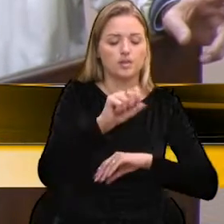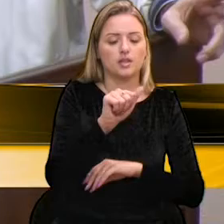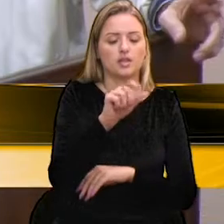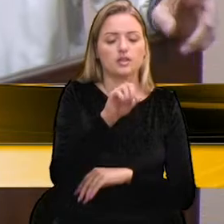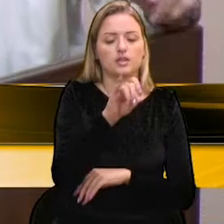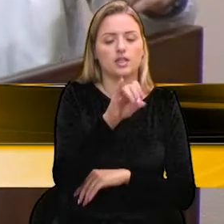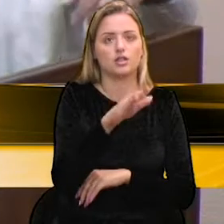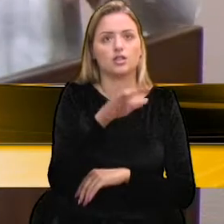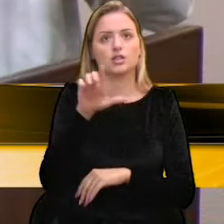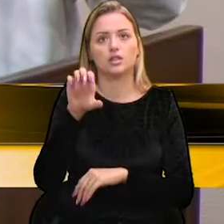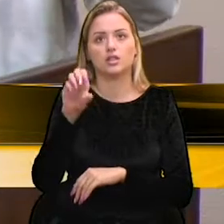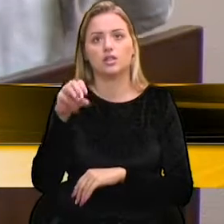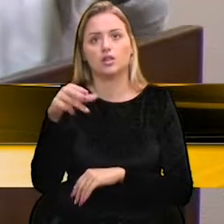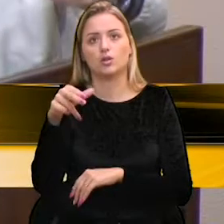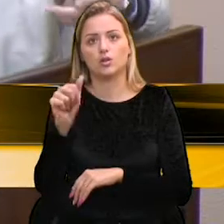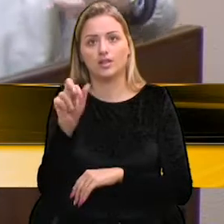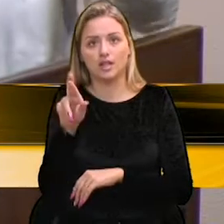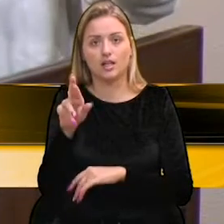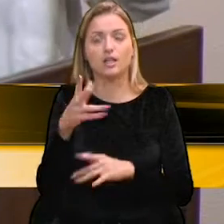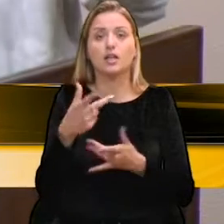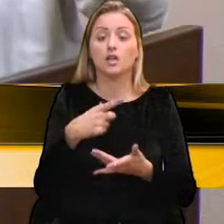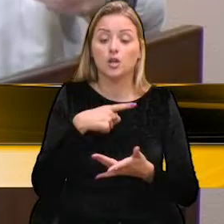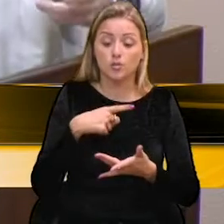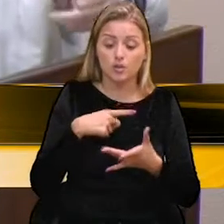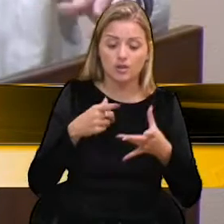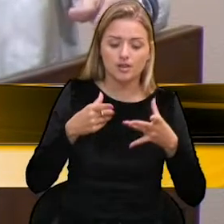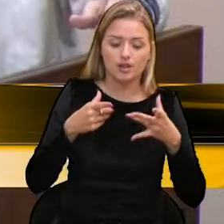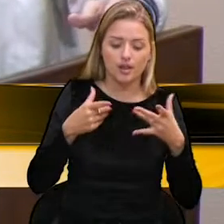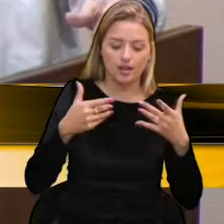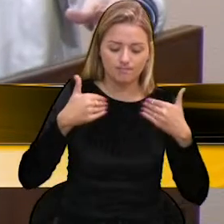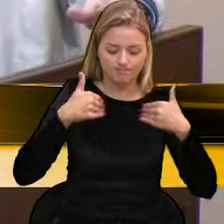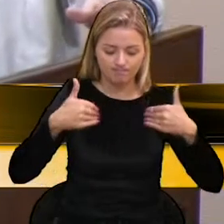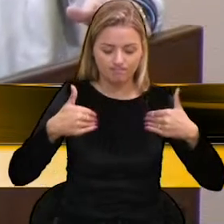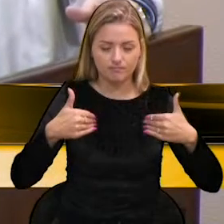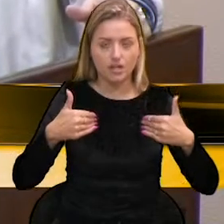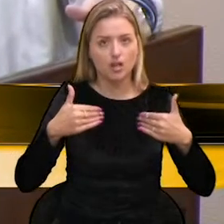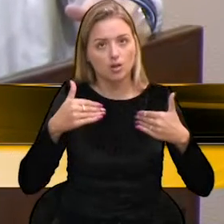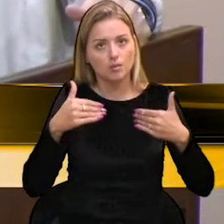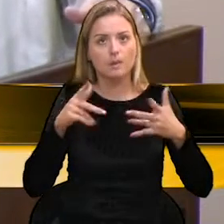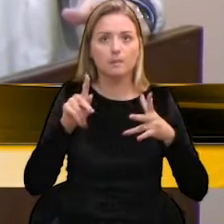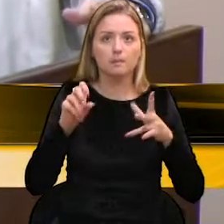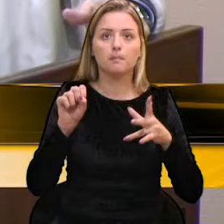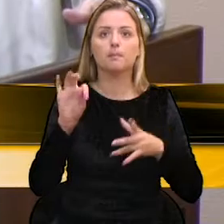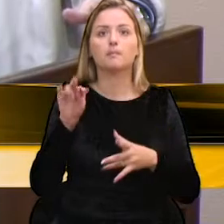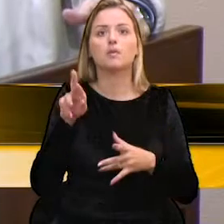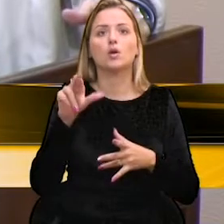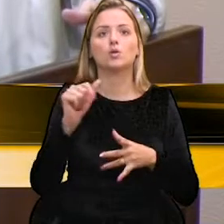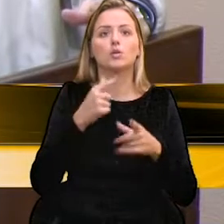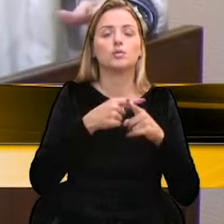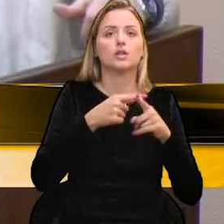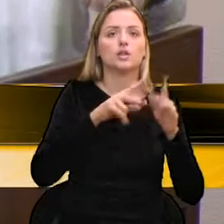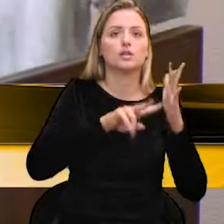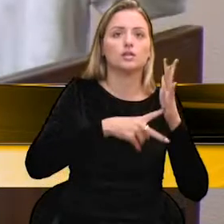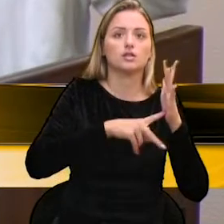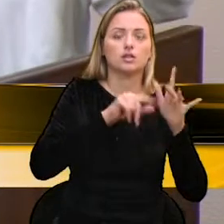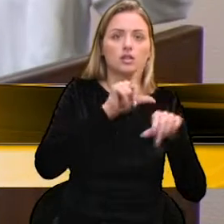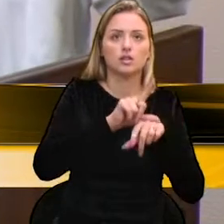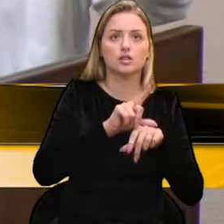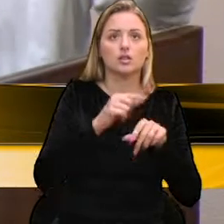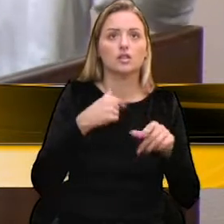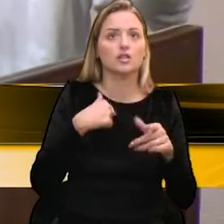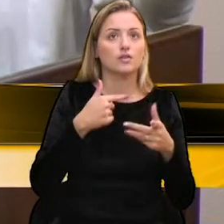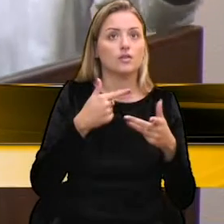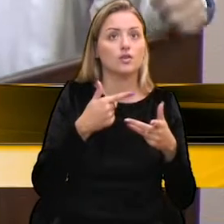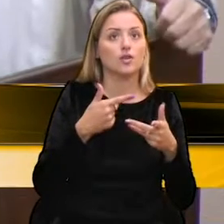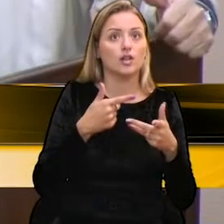Reomar Slaviero pela grandeza de postura, porque o Sindicato do Comércio Varejista levou uma bola nas costas, foi notificado para sair